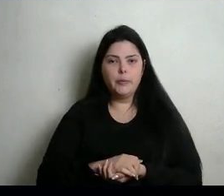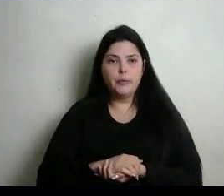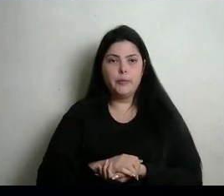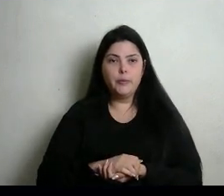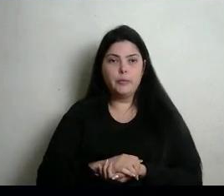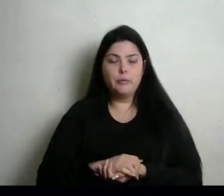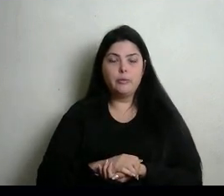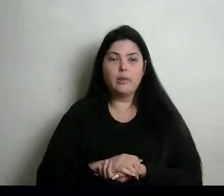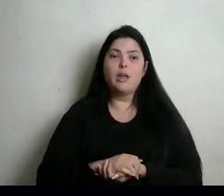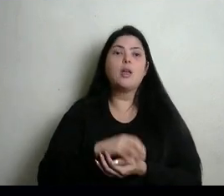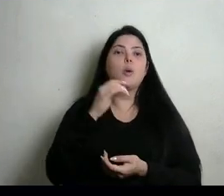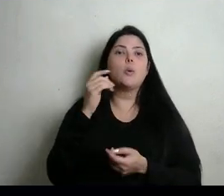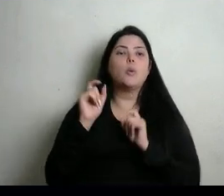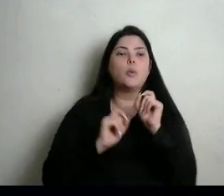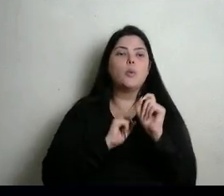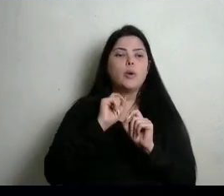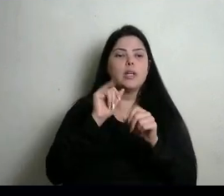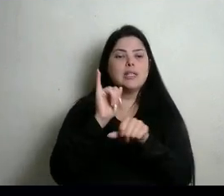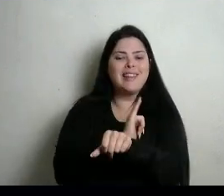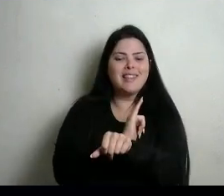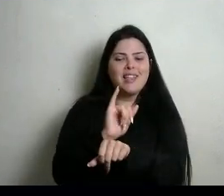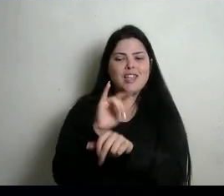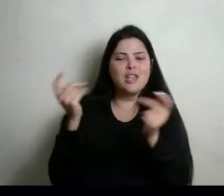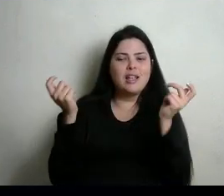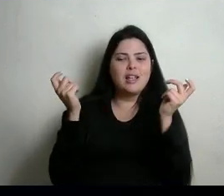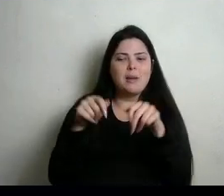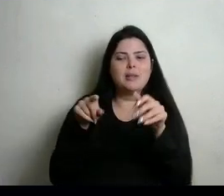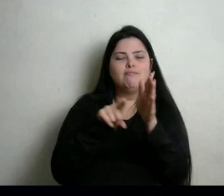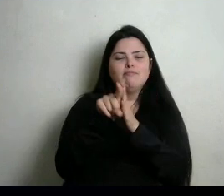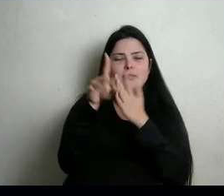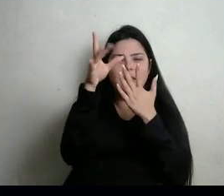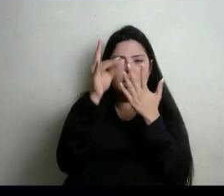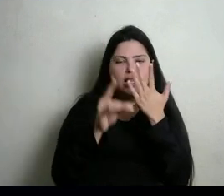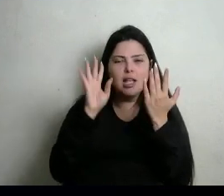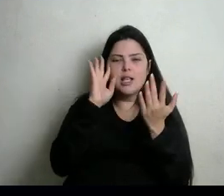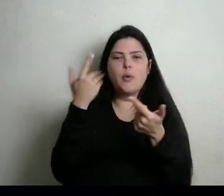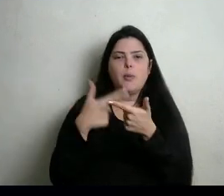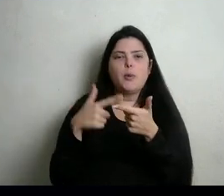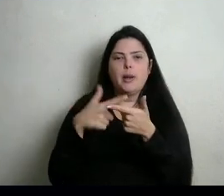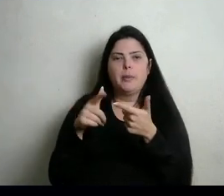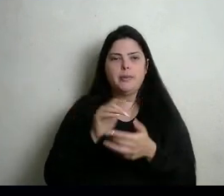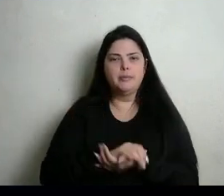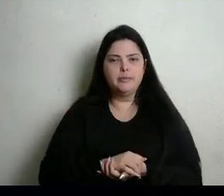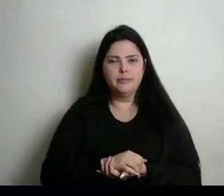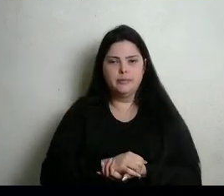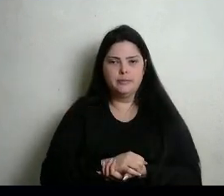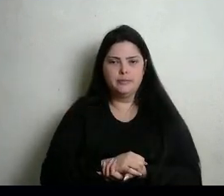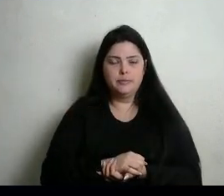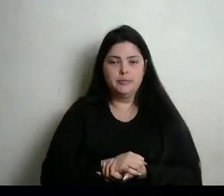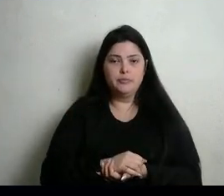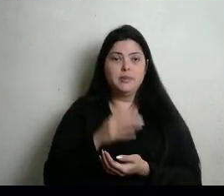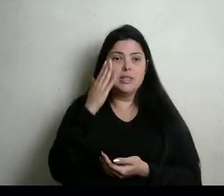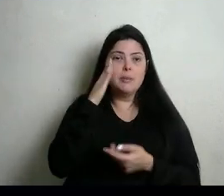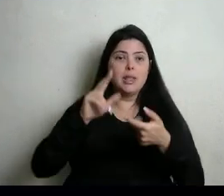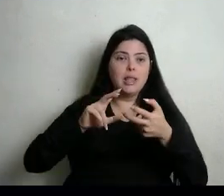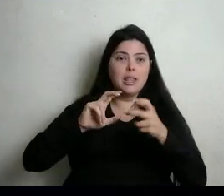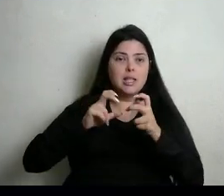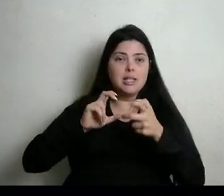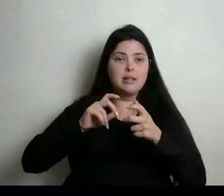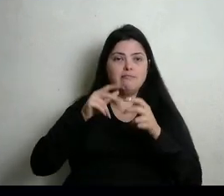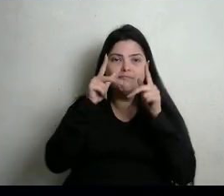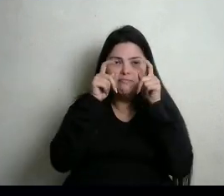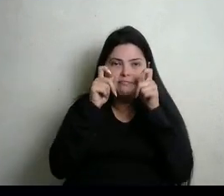gente tem é a nossa capacidade analítica de resolver problemas. Sabe que o TDC é muito interessante, por isso que eu